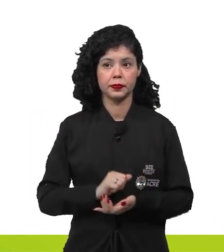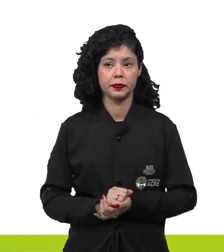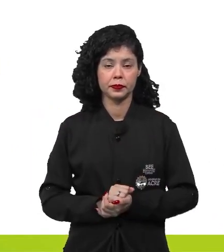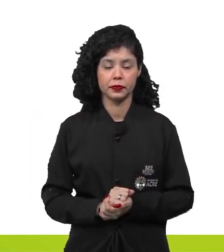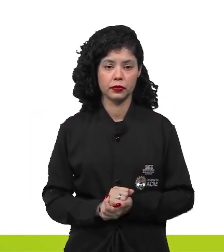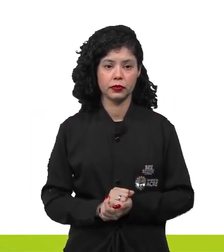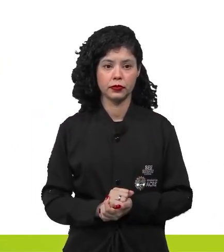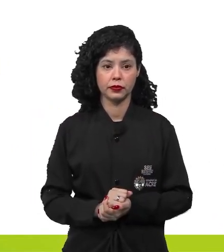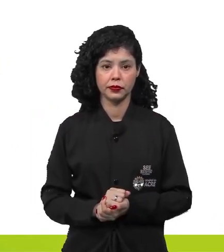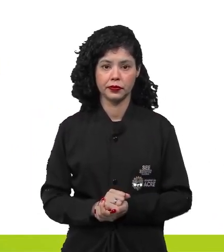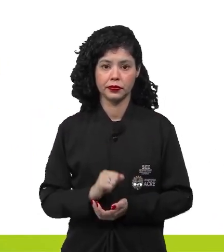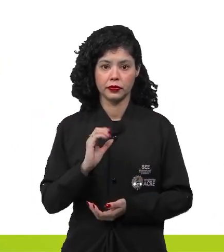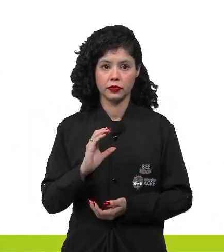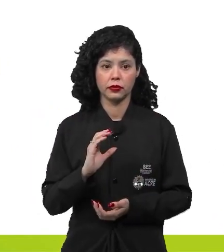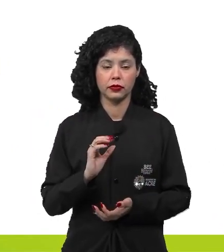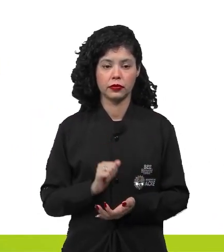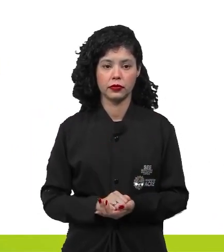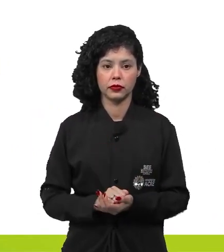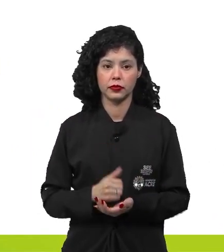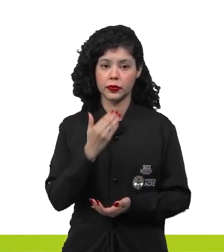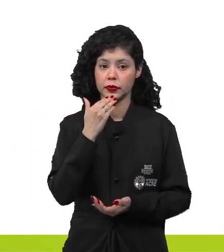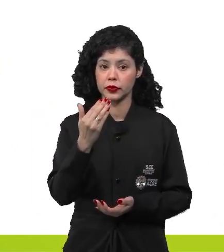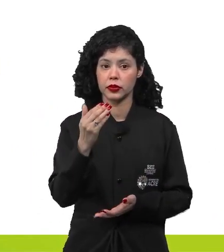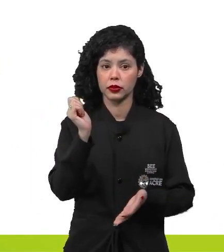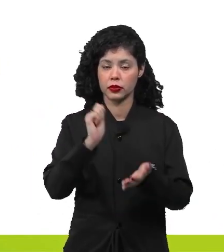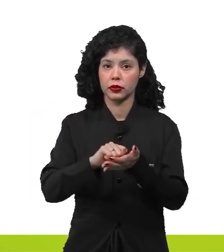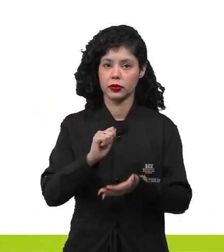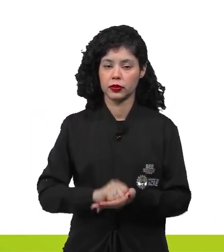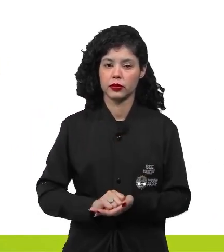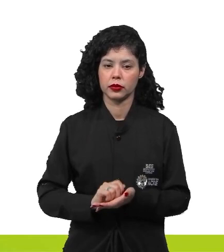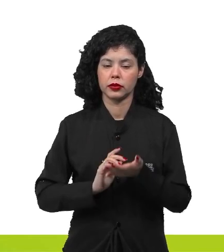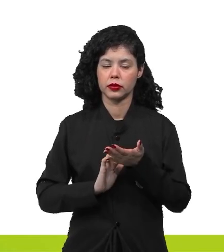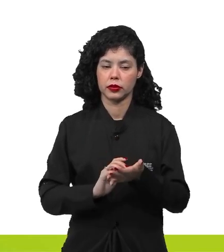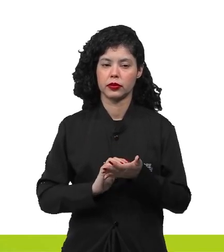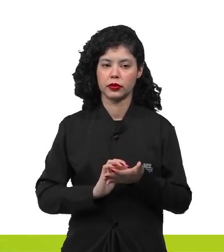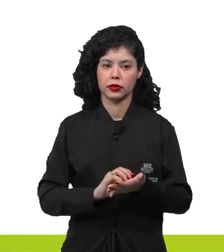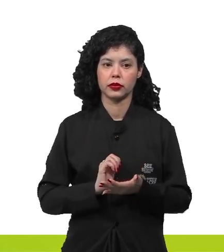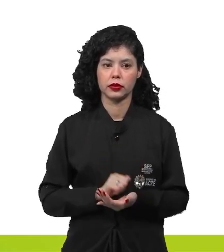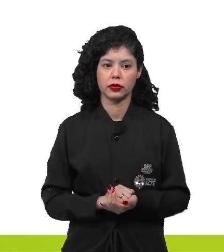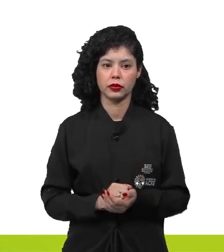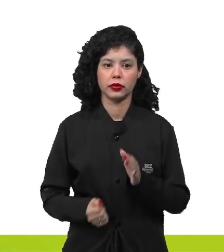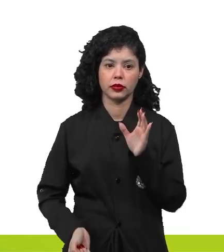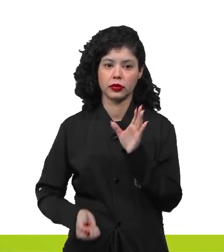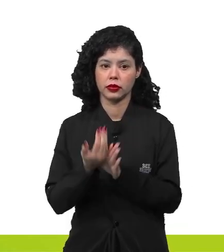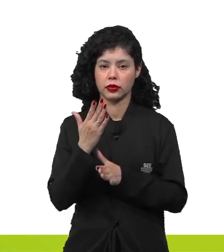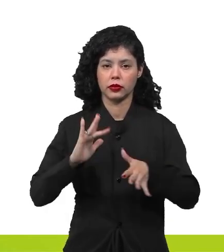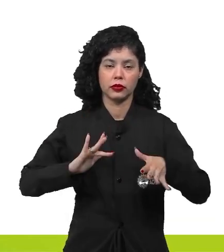aniversário. Letra C, solicita uma assinatura digital.